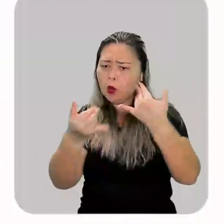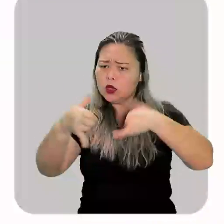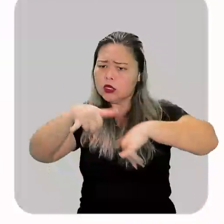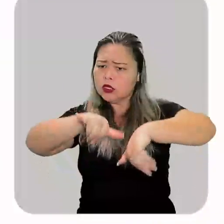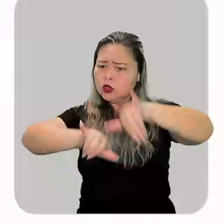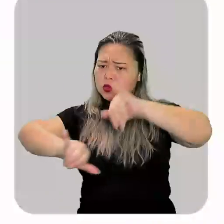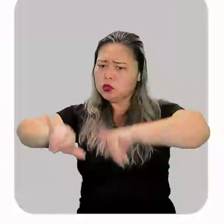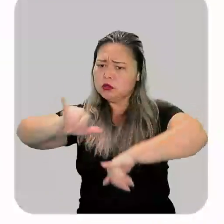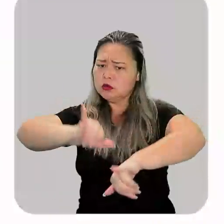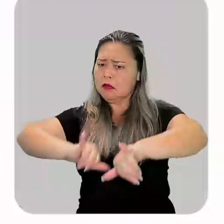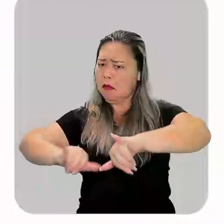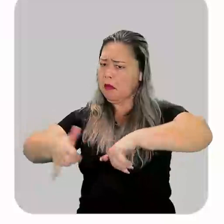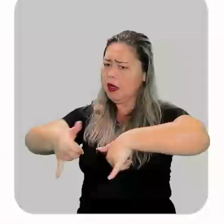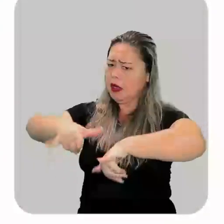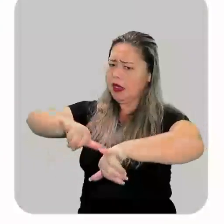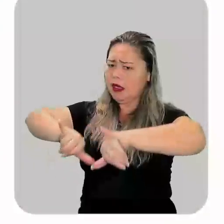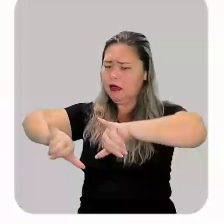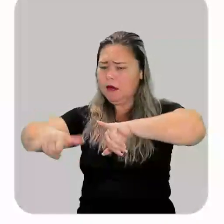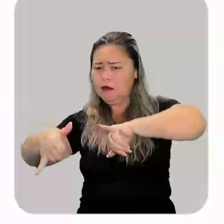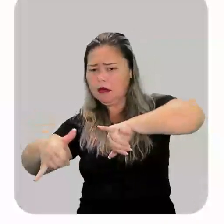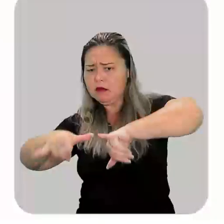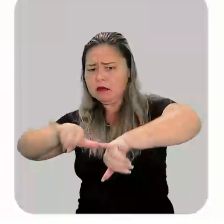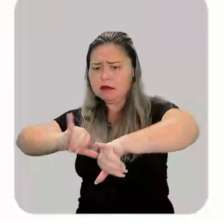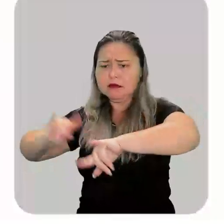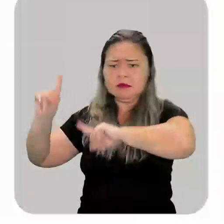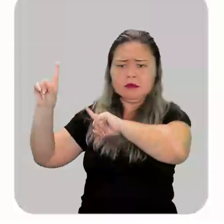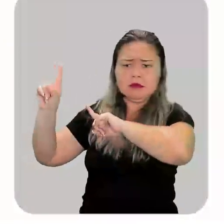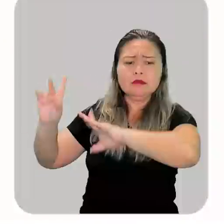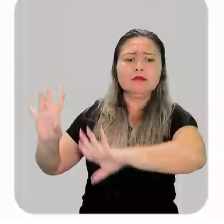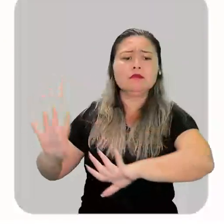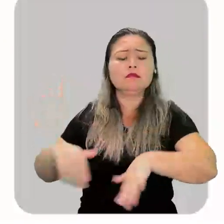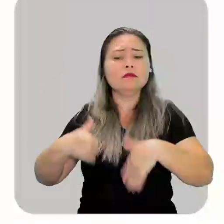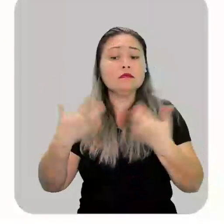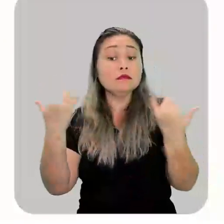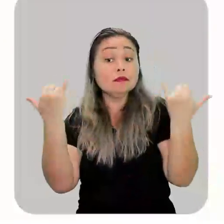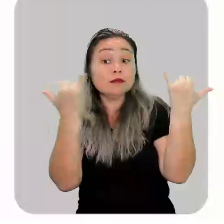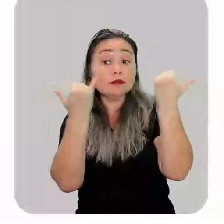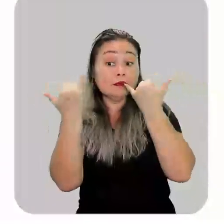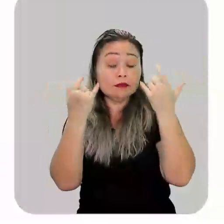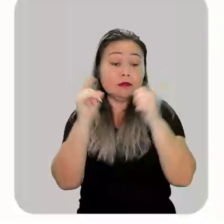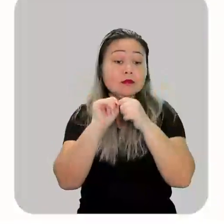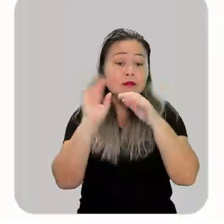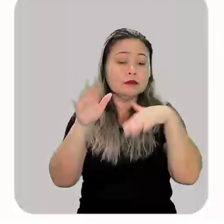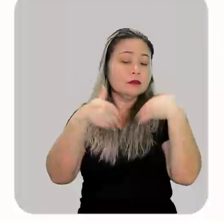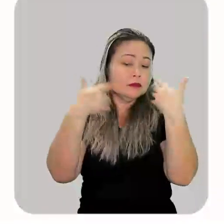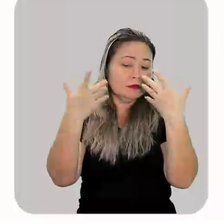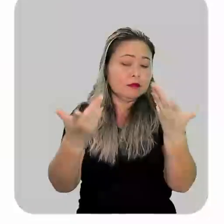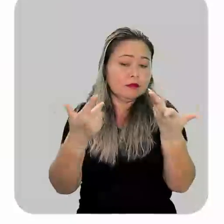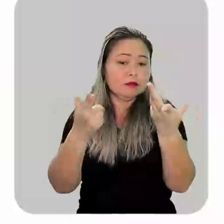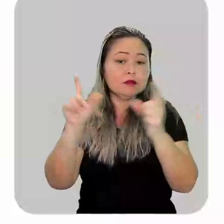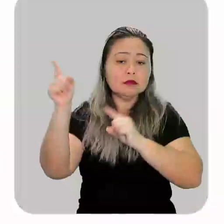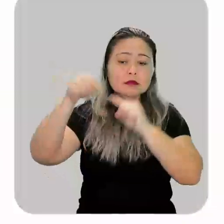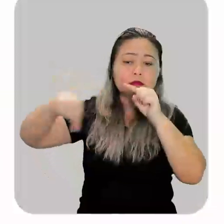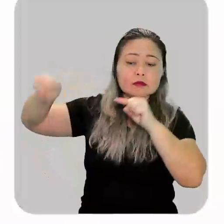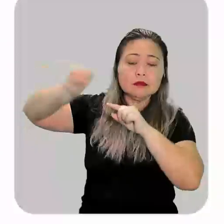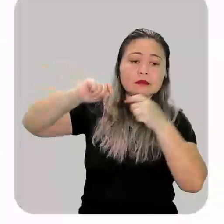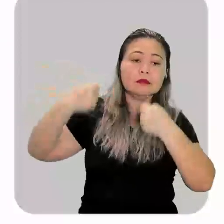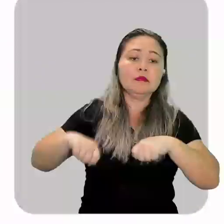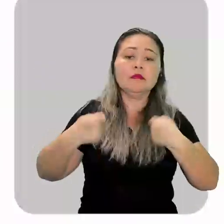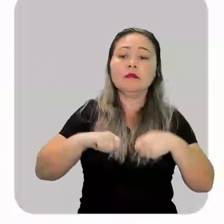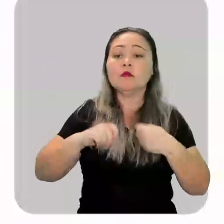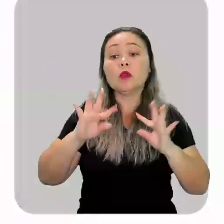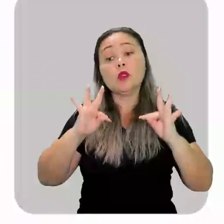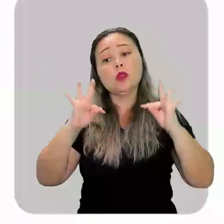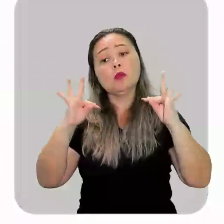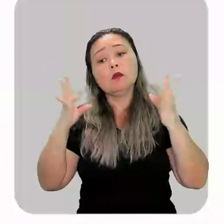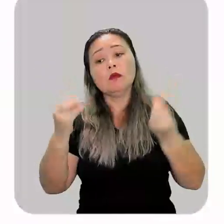Verdade, Pareceu uma química aí e tal, bonitona. É, e são algumas informações, a gente já vai destacando o que a gente acha que é necessário.